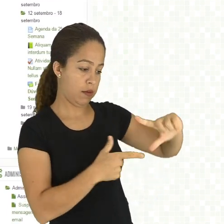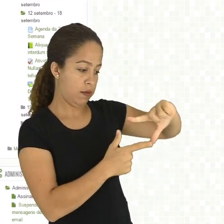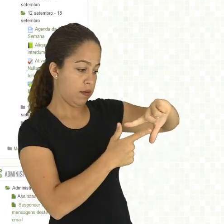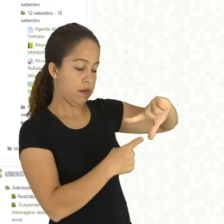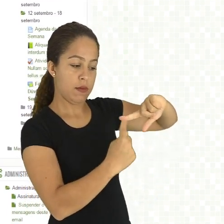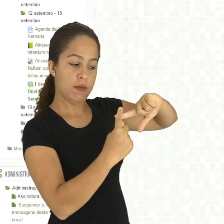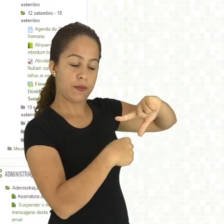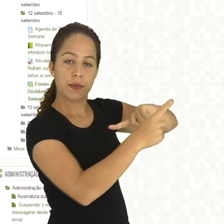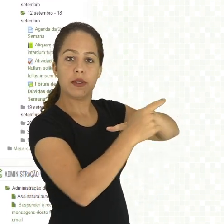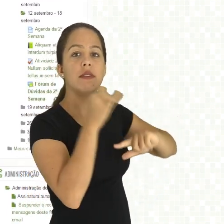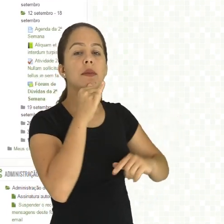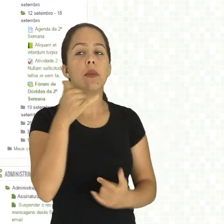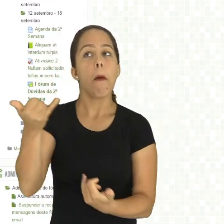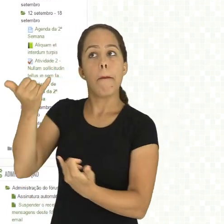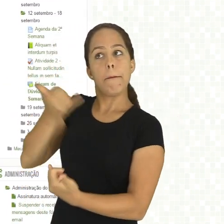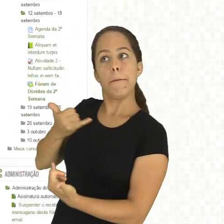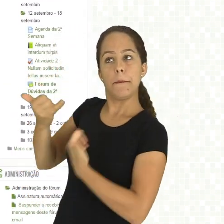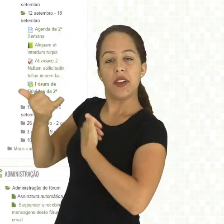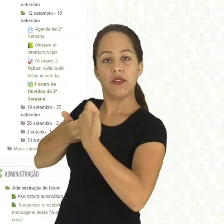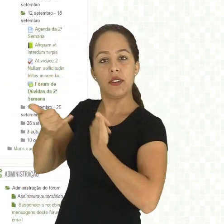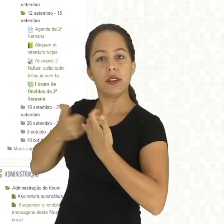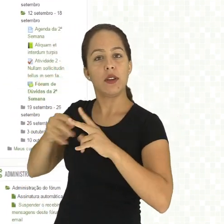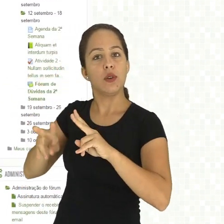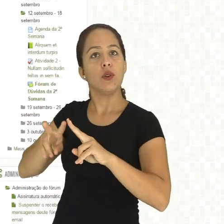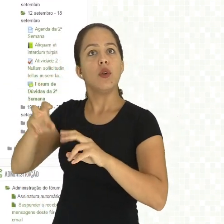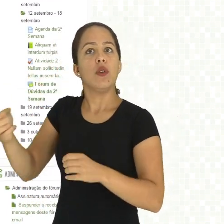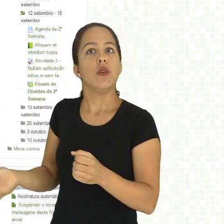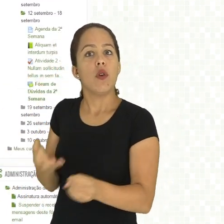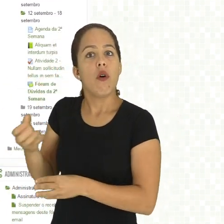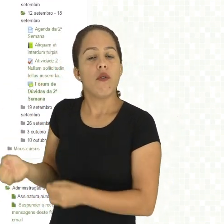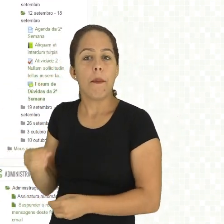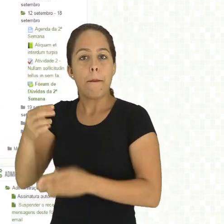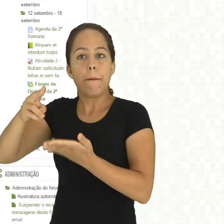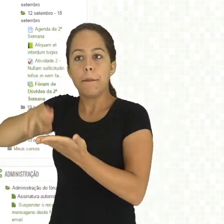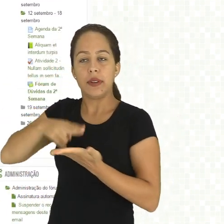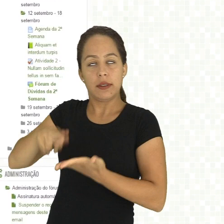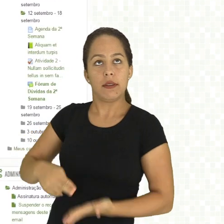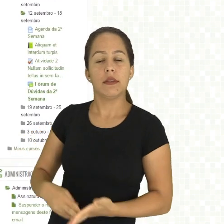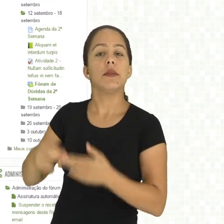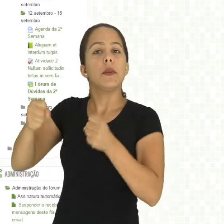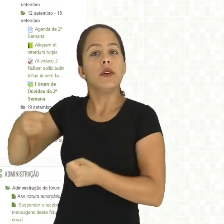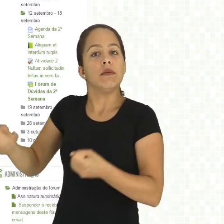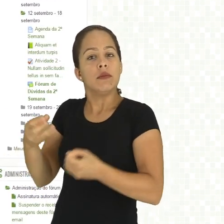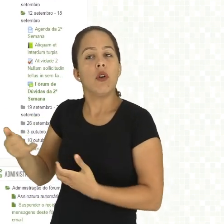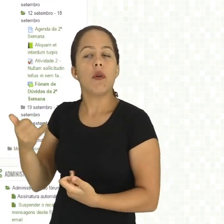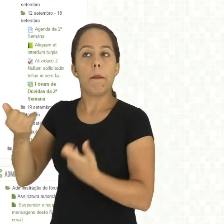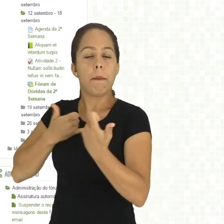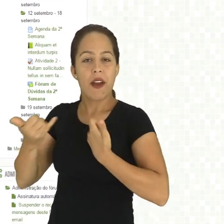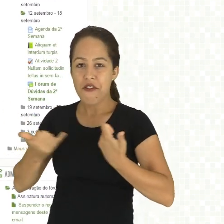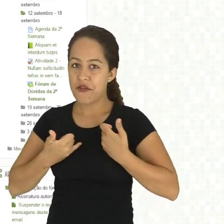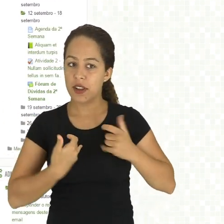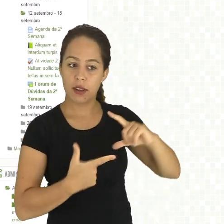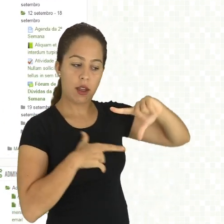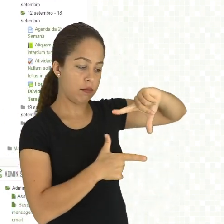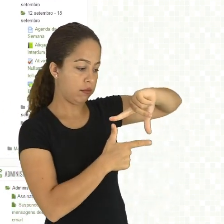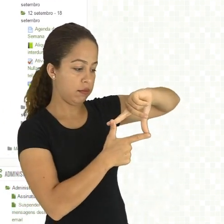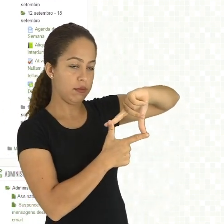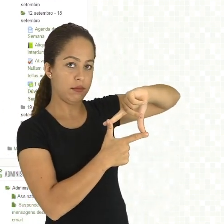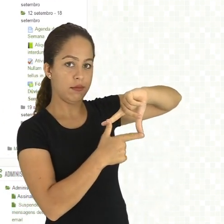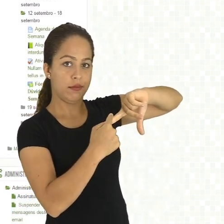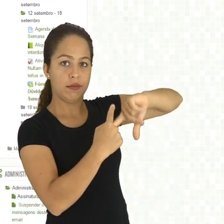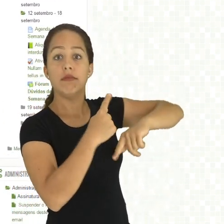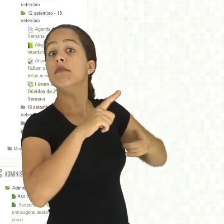deixe-se nem vi notificações de novos posts nesse fórum assim você vai receber as novas mensagens dos seus